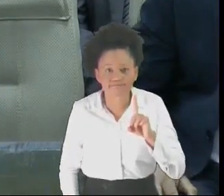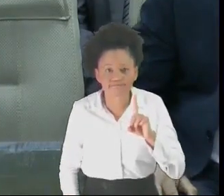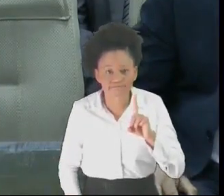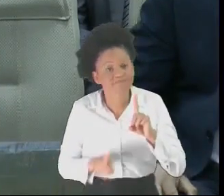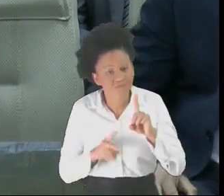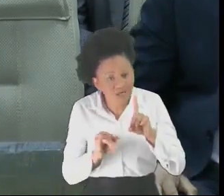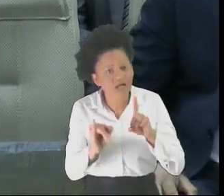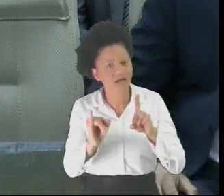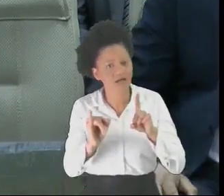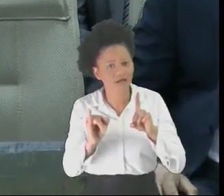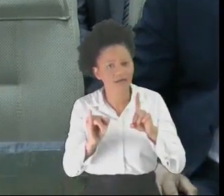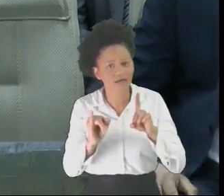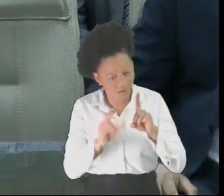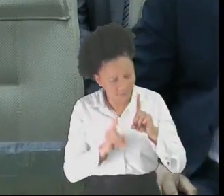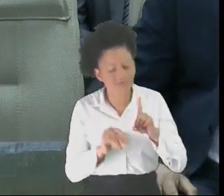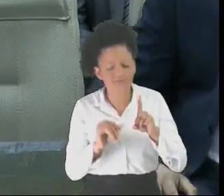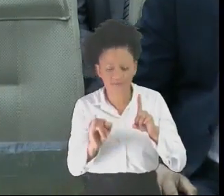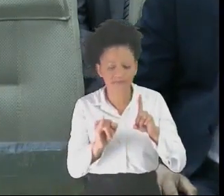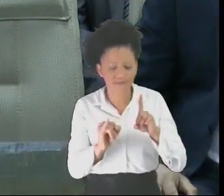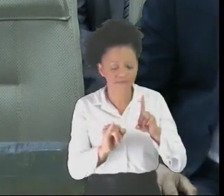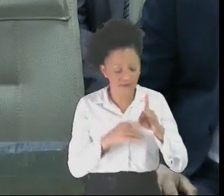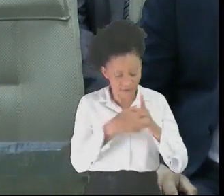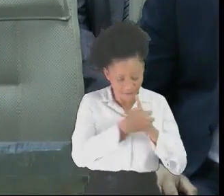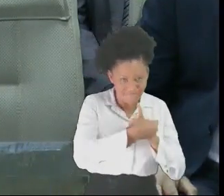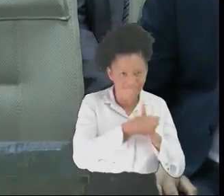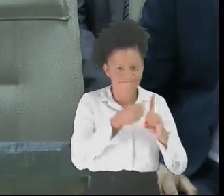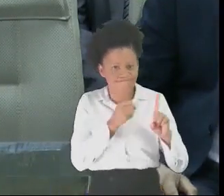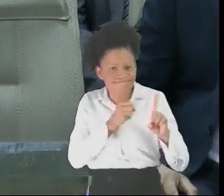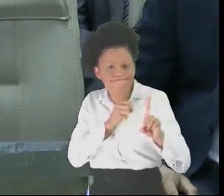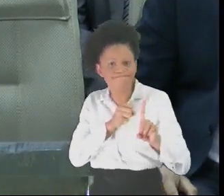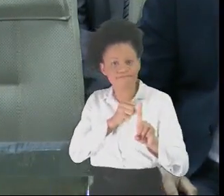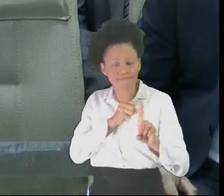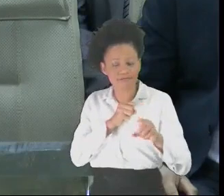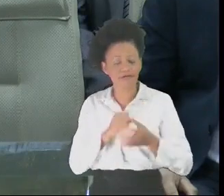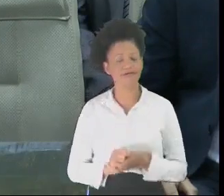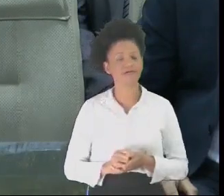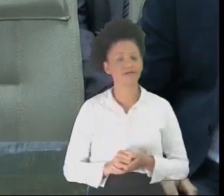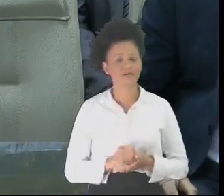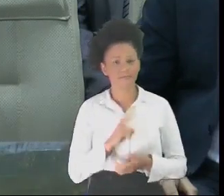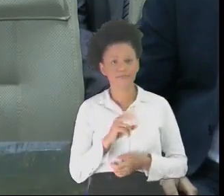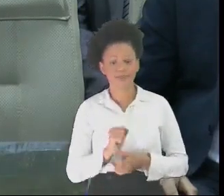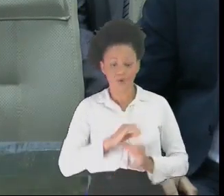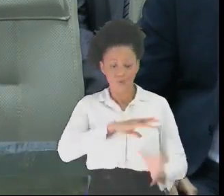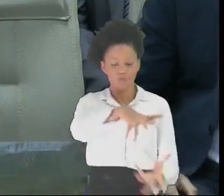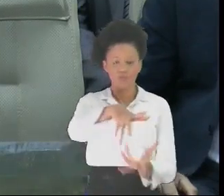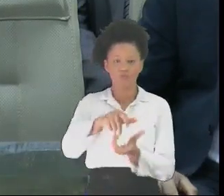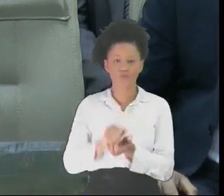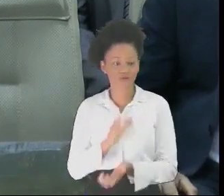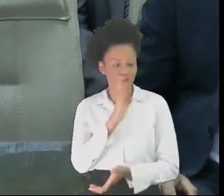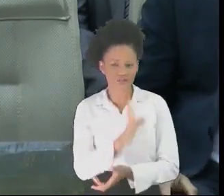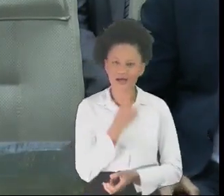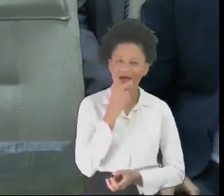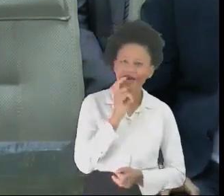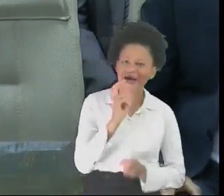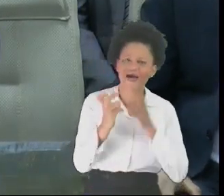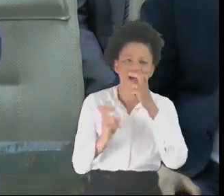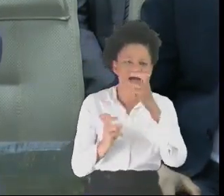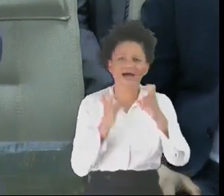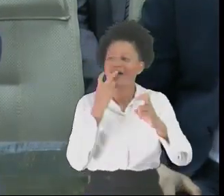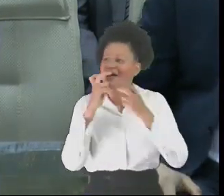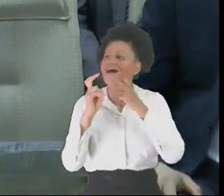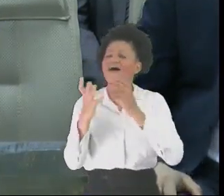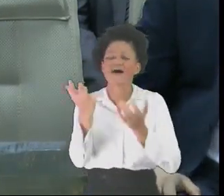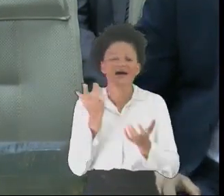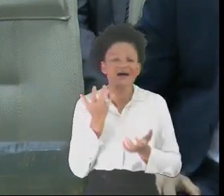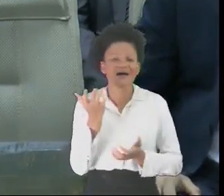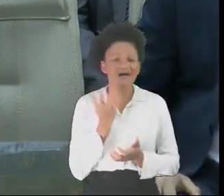aparecer. Revelar é aparecer. Ele vai aparecer. E o mundo já está clamando por ele.